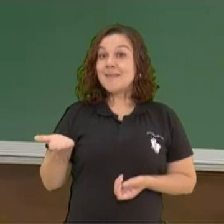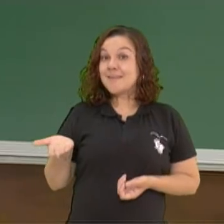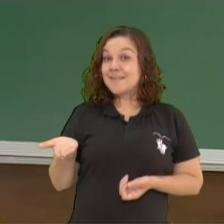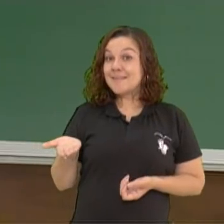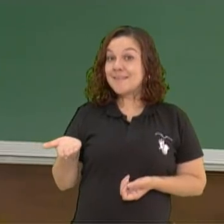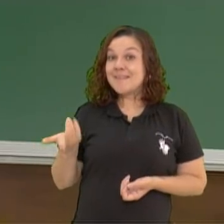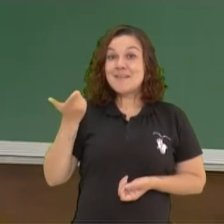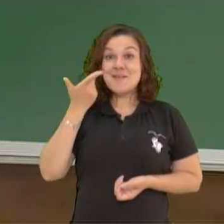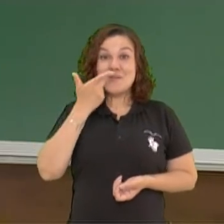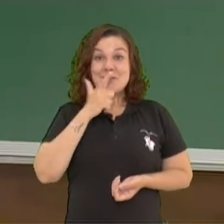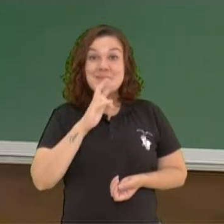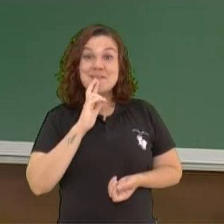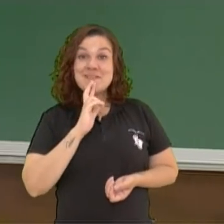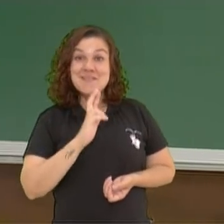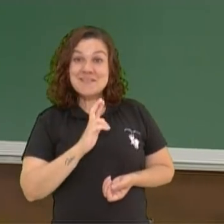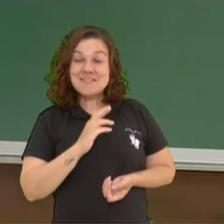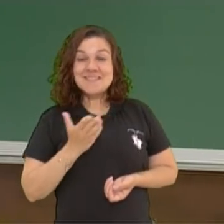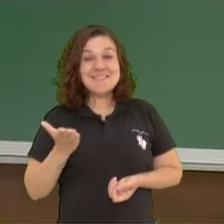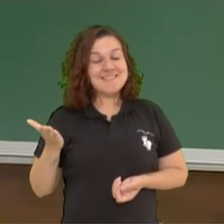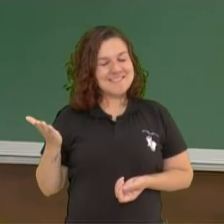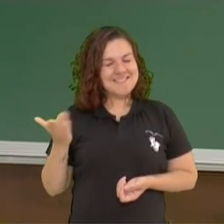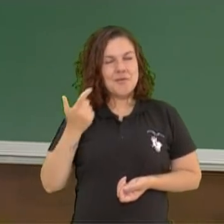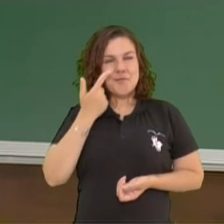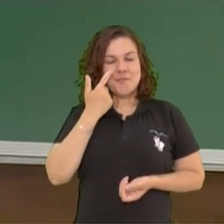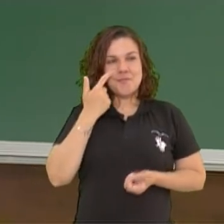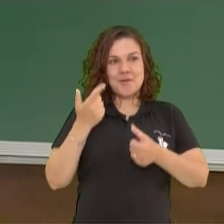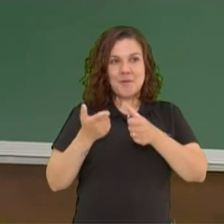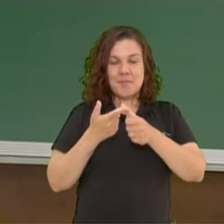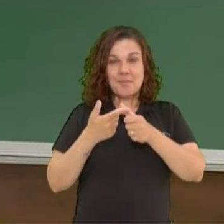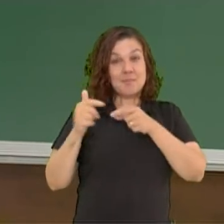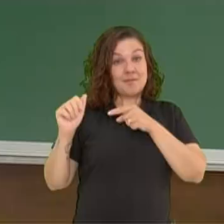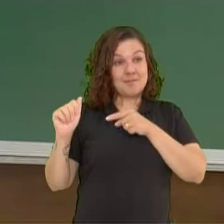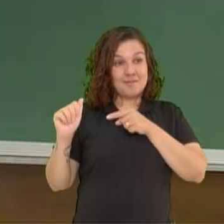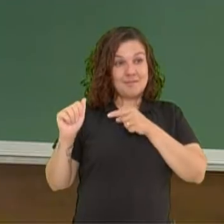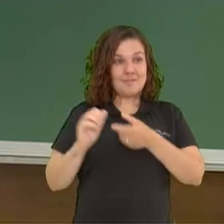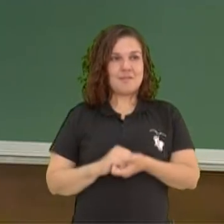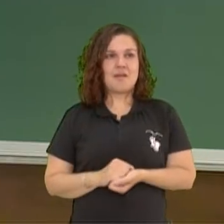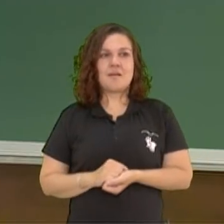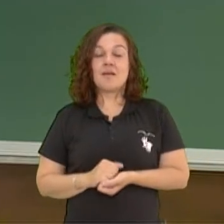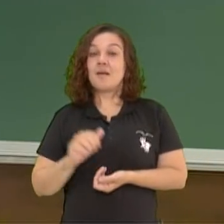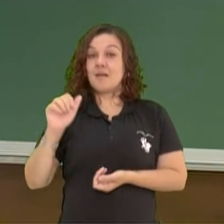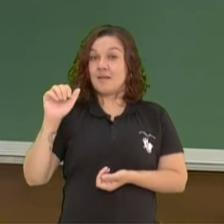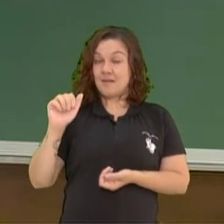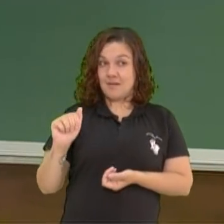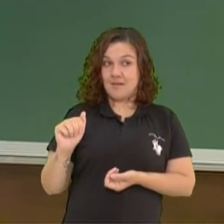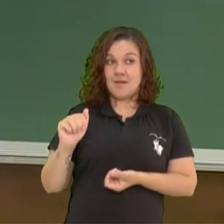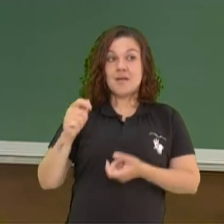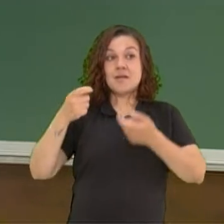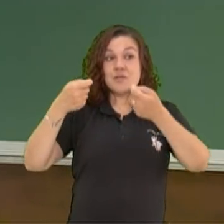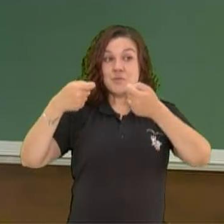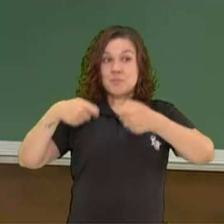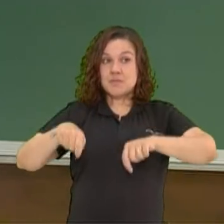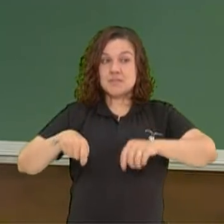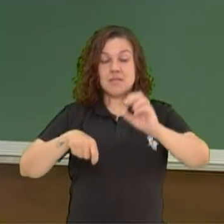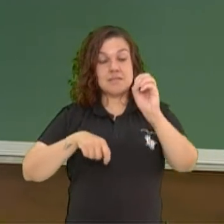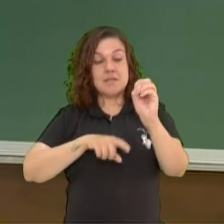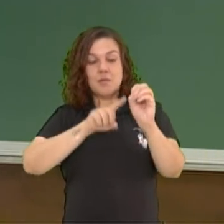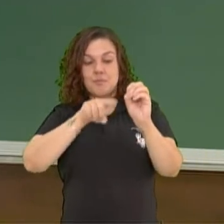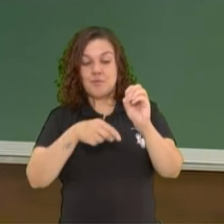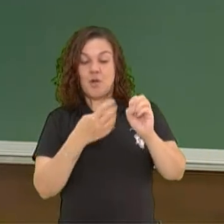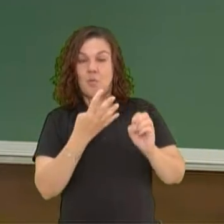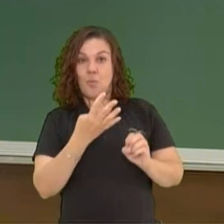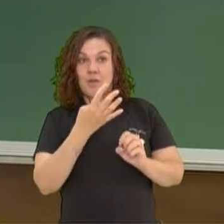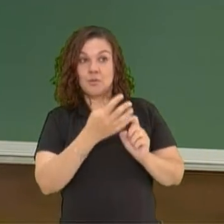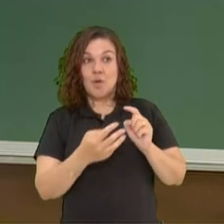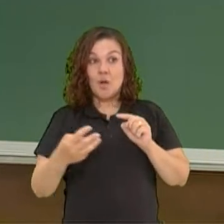E aí, conseguiram fazer aqui? Olha só, então vamos lá, vamos primeiro para a letra A, né? Na letra A, nós temos que é 0,4